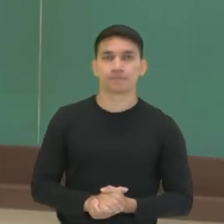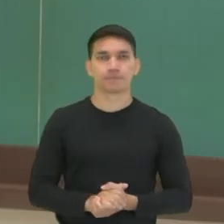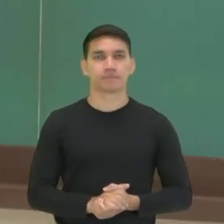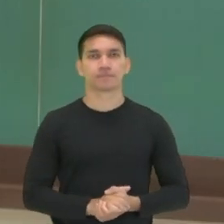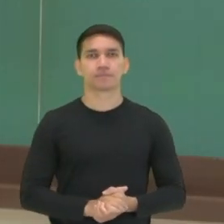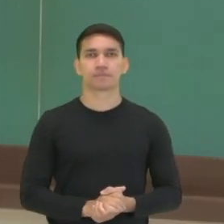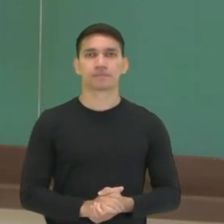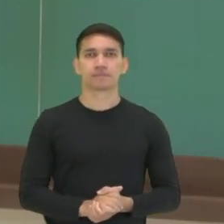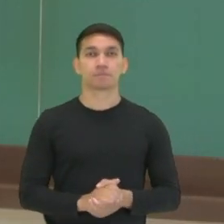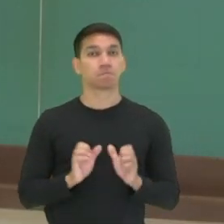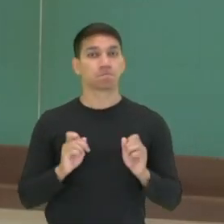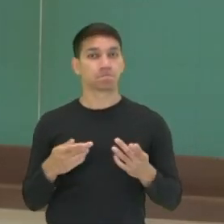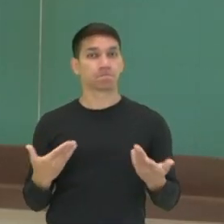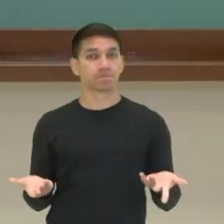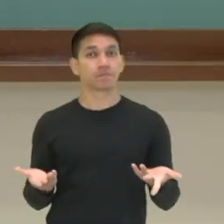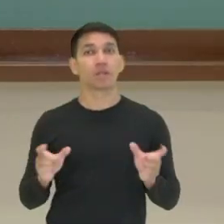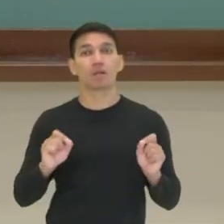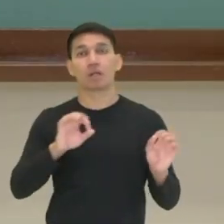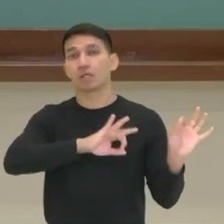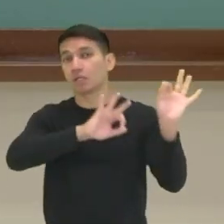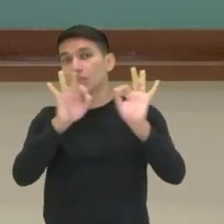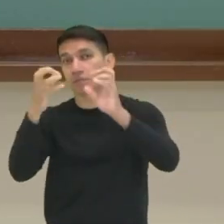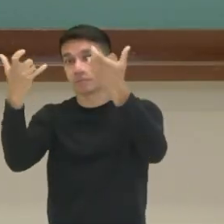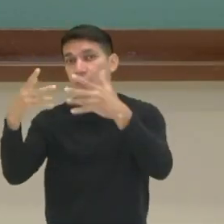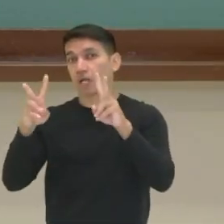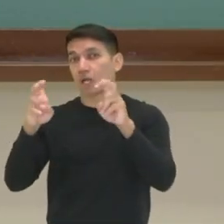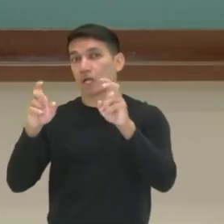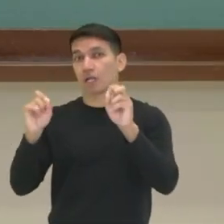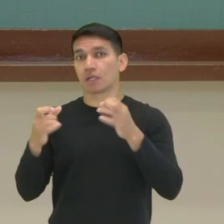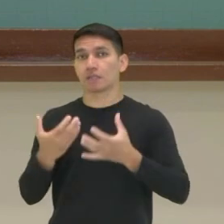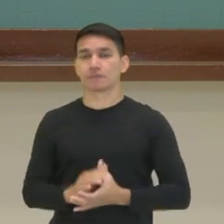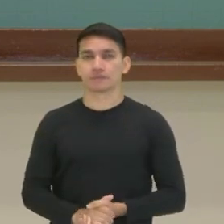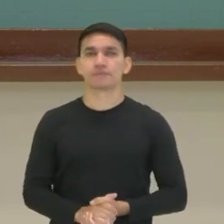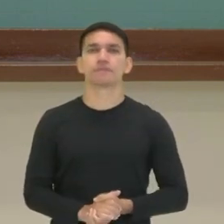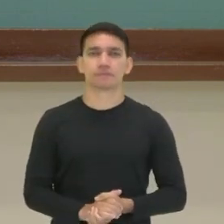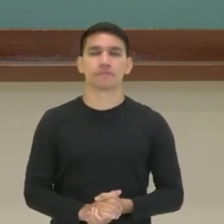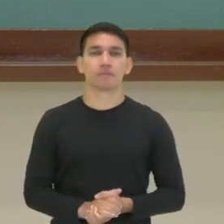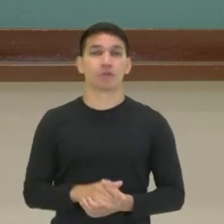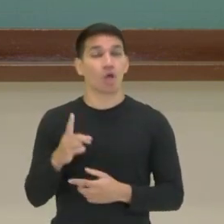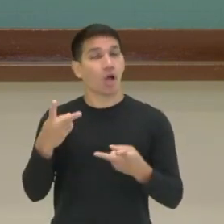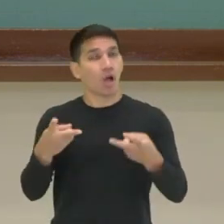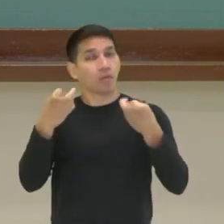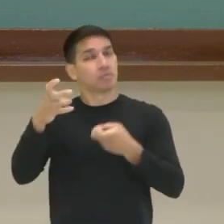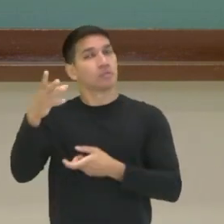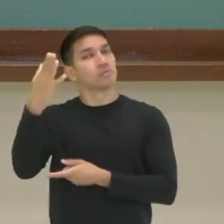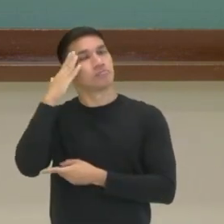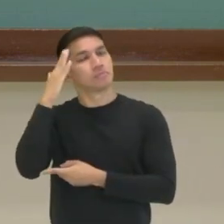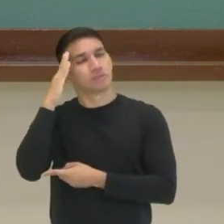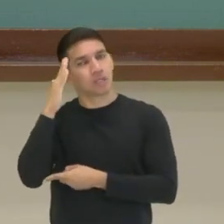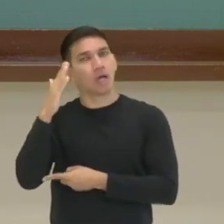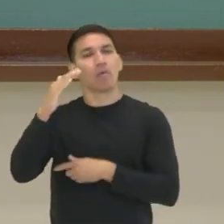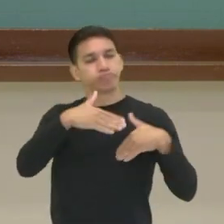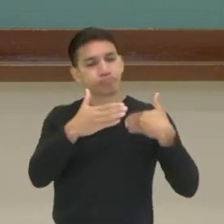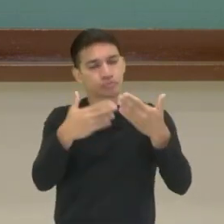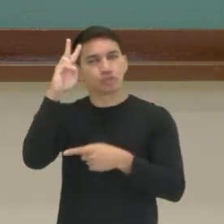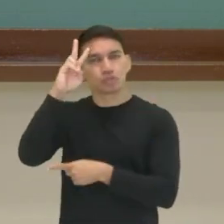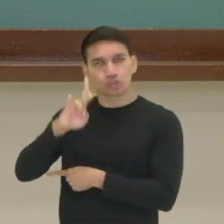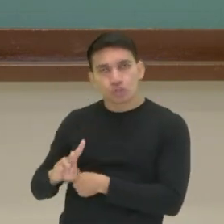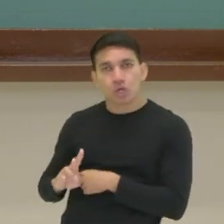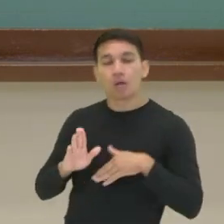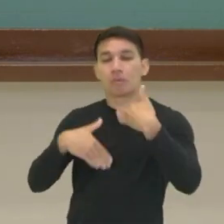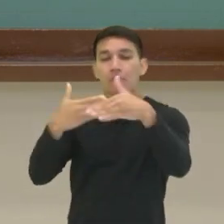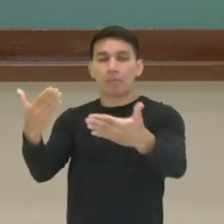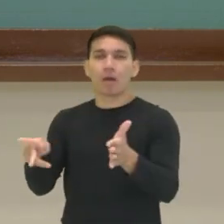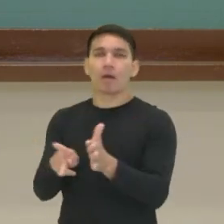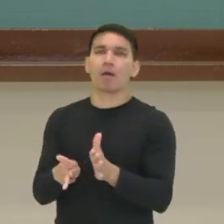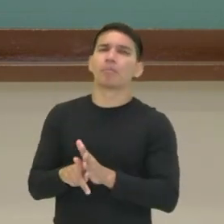exemplo, ok? Então, o que nós vimos então nesse vídeo? Nós vimos então que houve um processo histórico do desenvolvimento